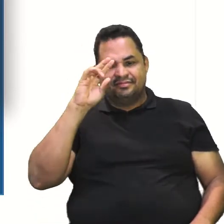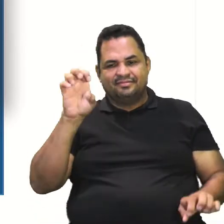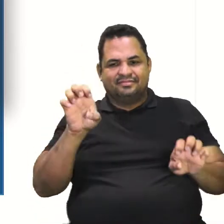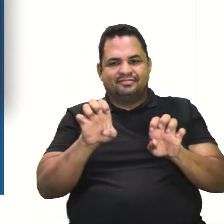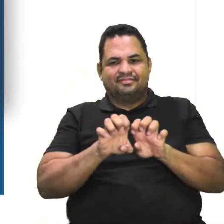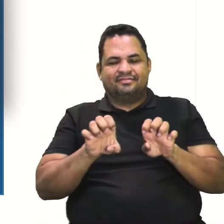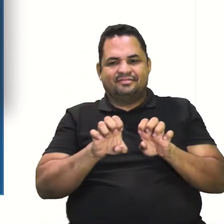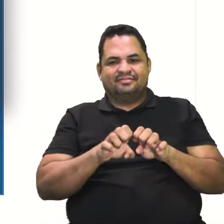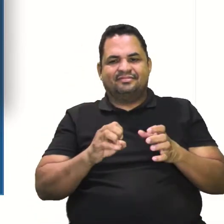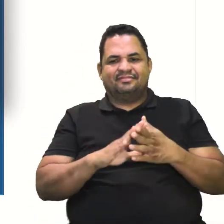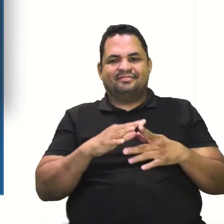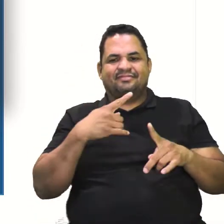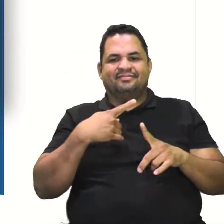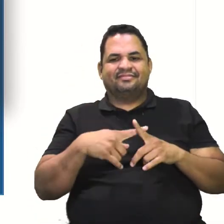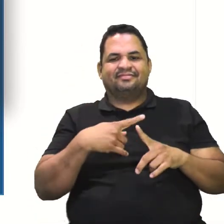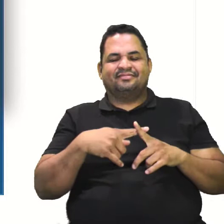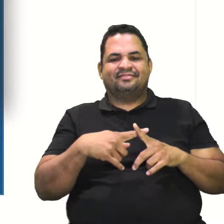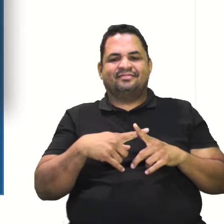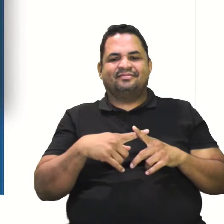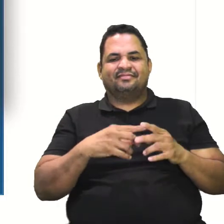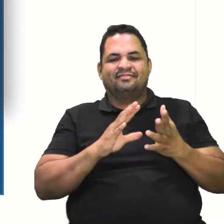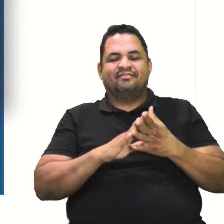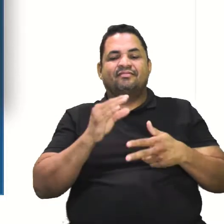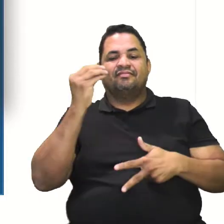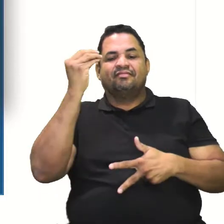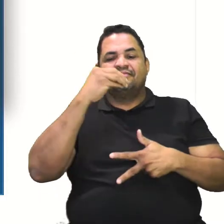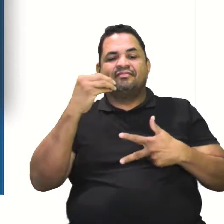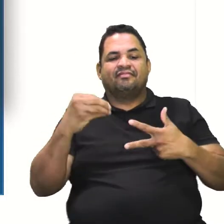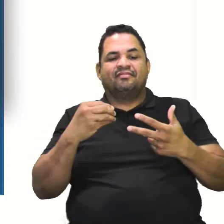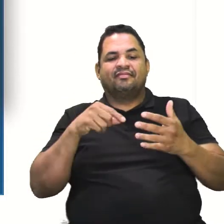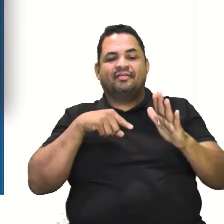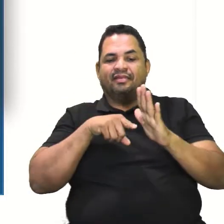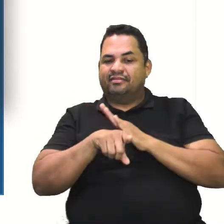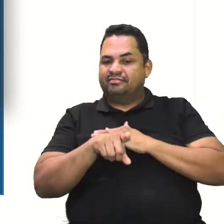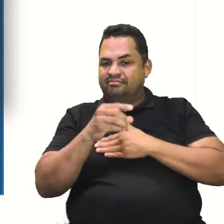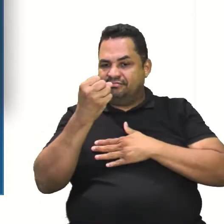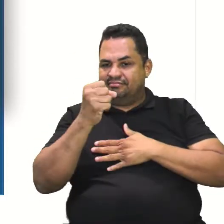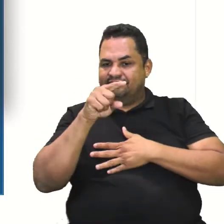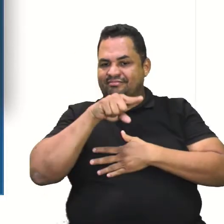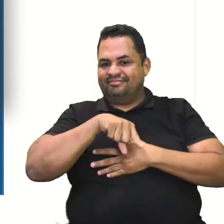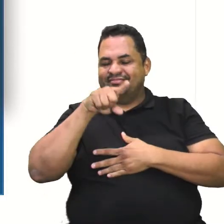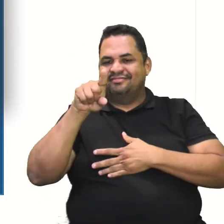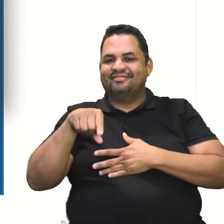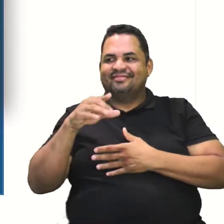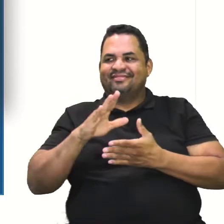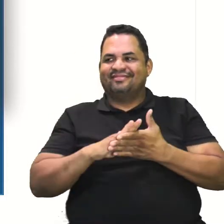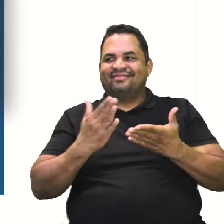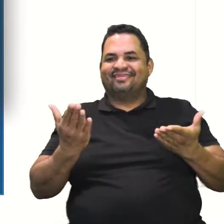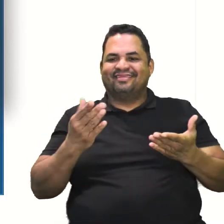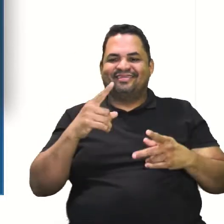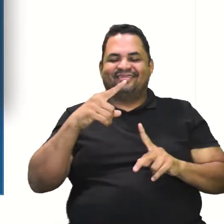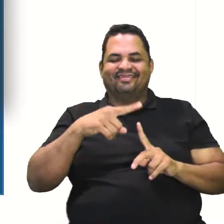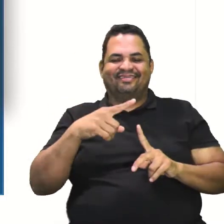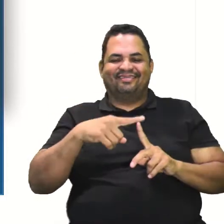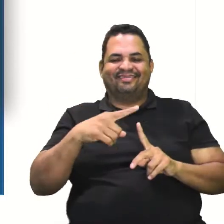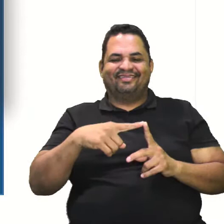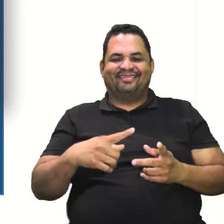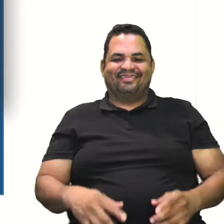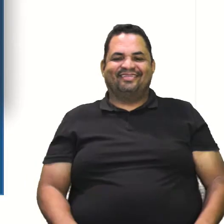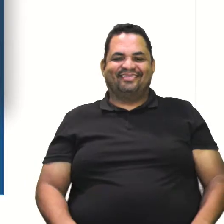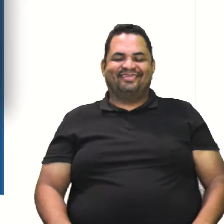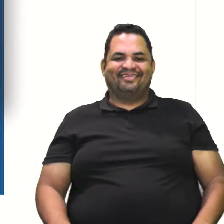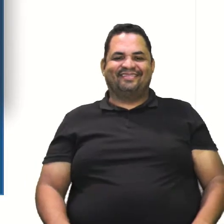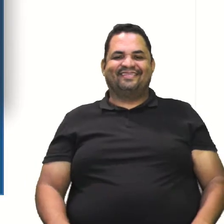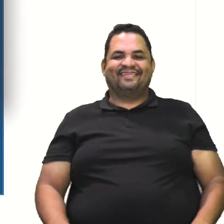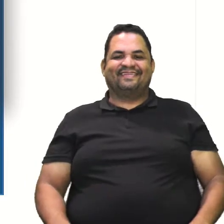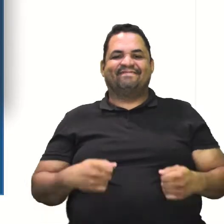e aí é um detalhe importante, porque o Enem cobra esse tipo de gráfico, ele cobra esse tipo de gráfico